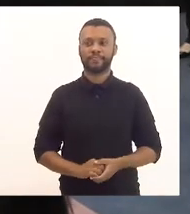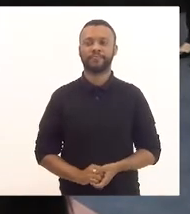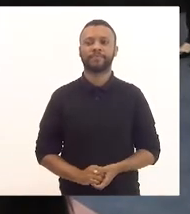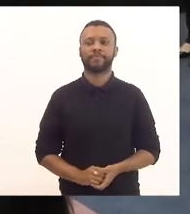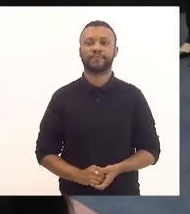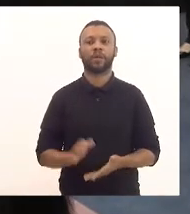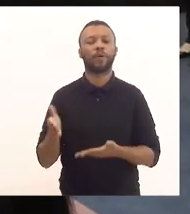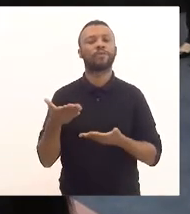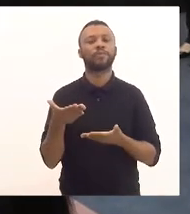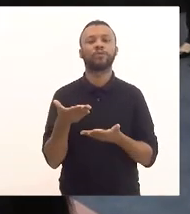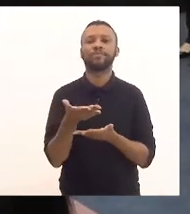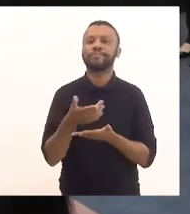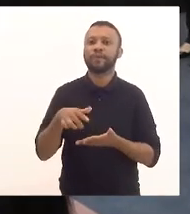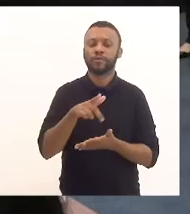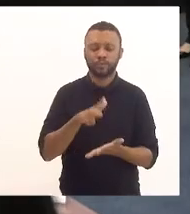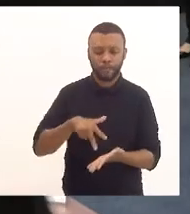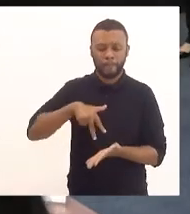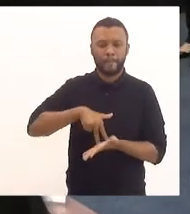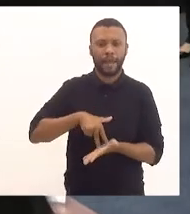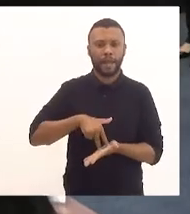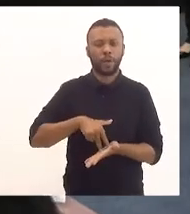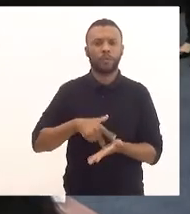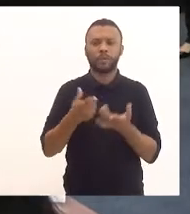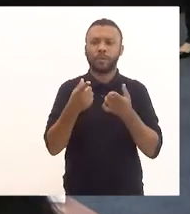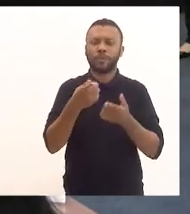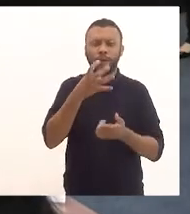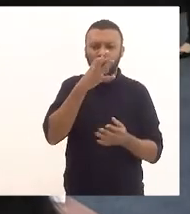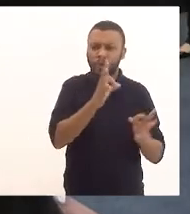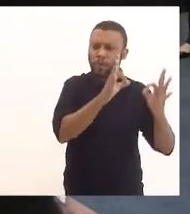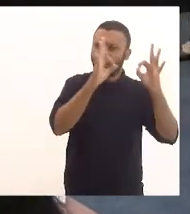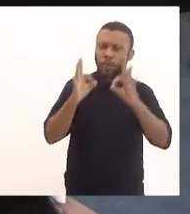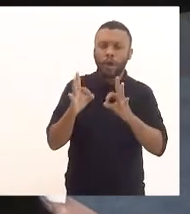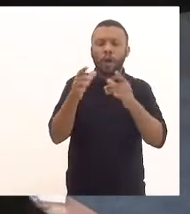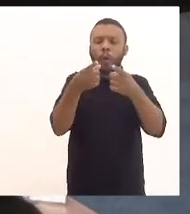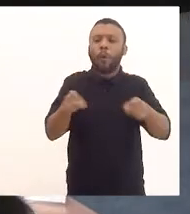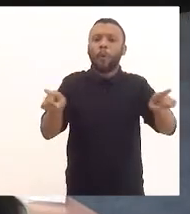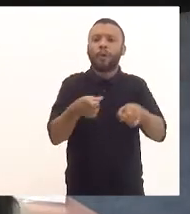eu convido a todos para de pé possamos ouvir o Hino Nacional Inn